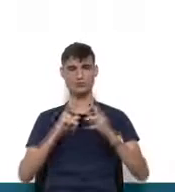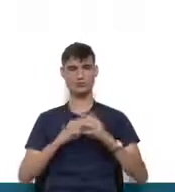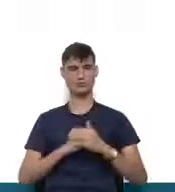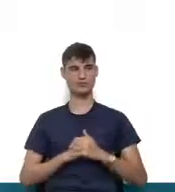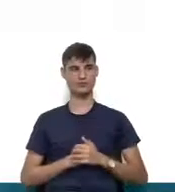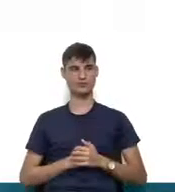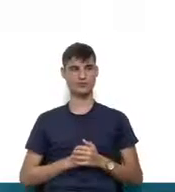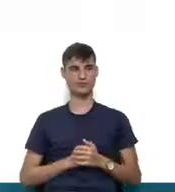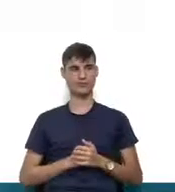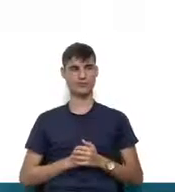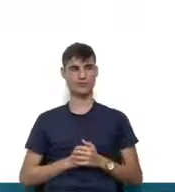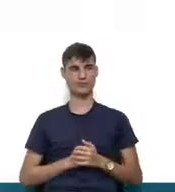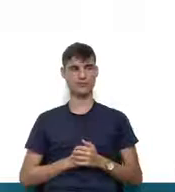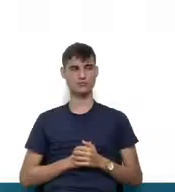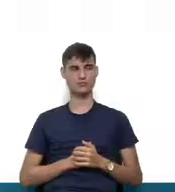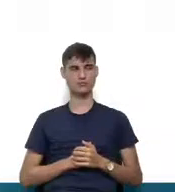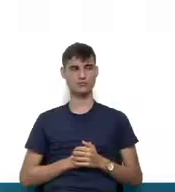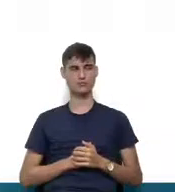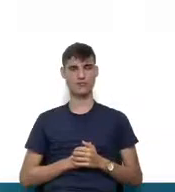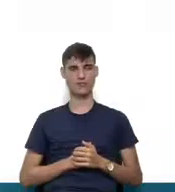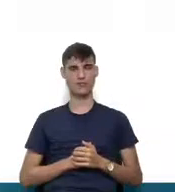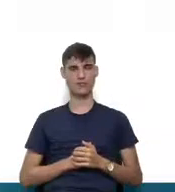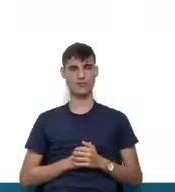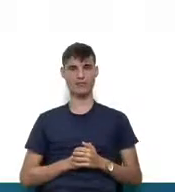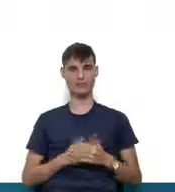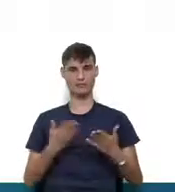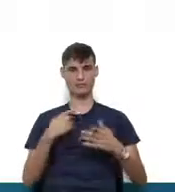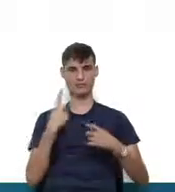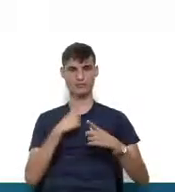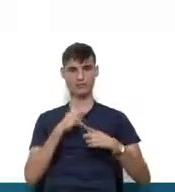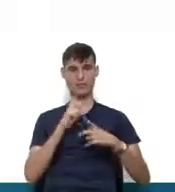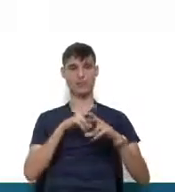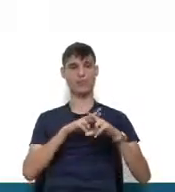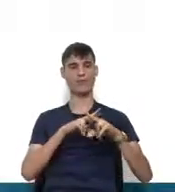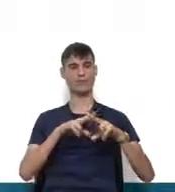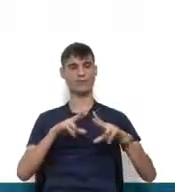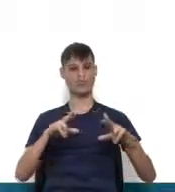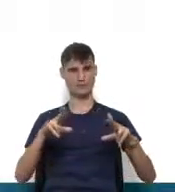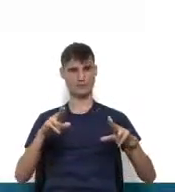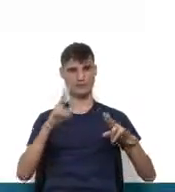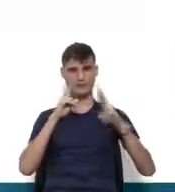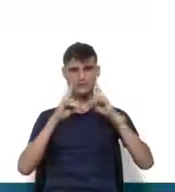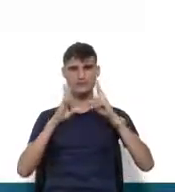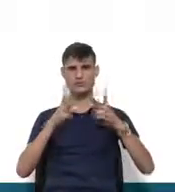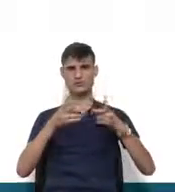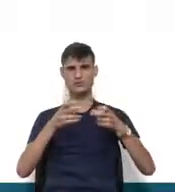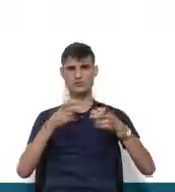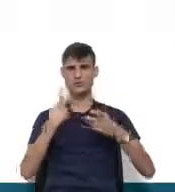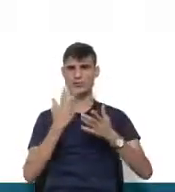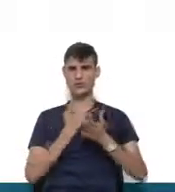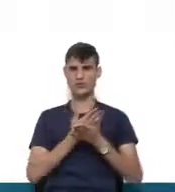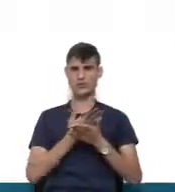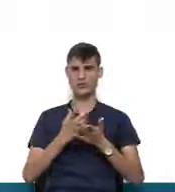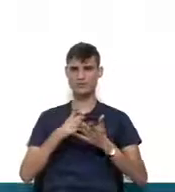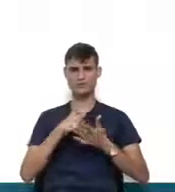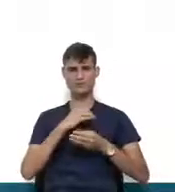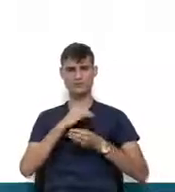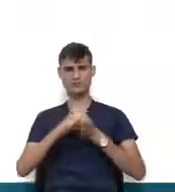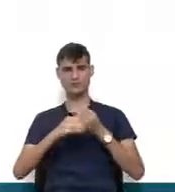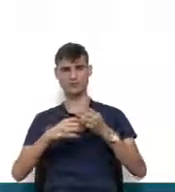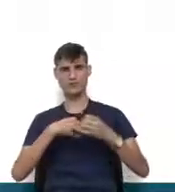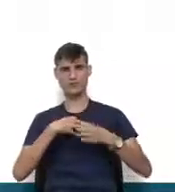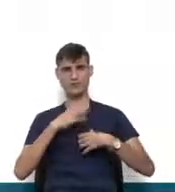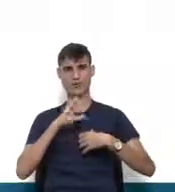olha o que vai acontecer aqui agora. Nós vamos ter essa igualdade, repara que a gente já está começando a ficar em função dos